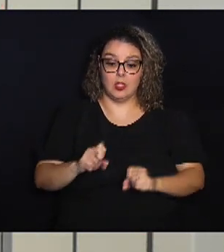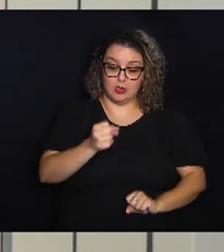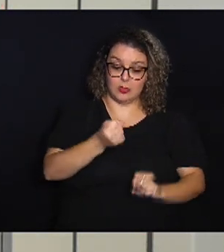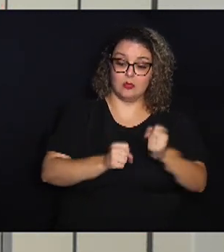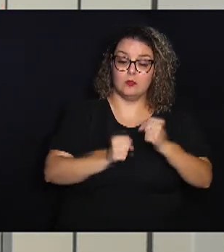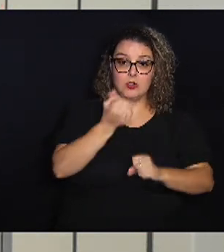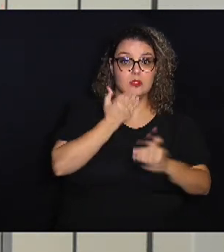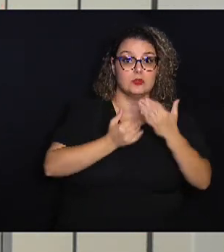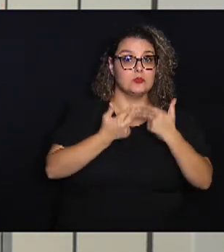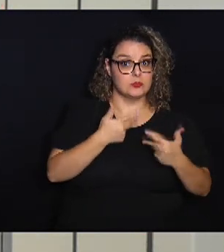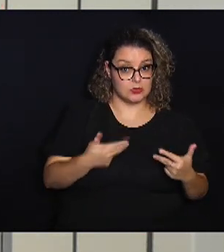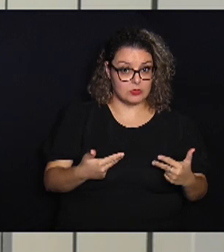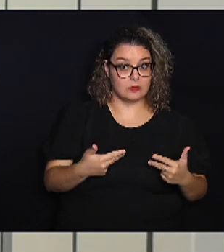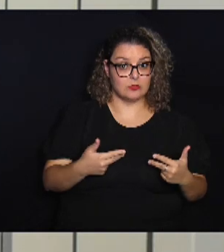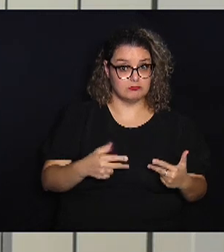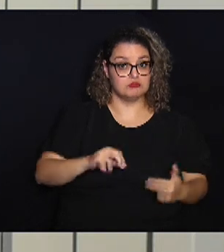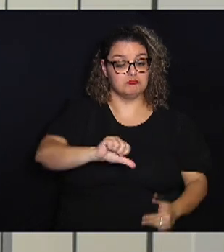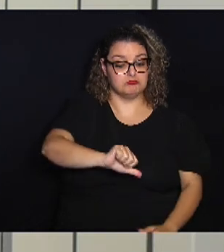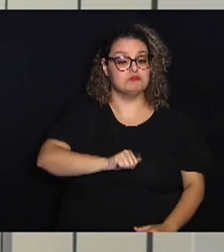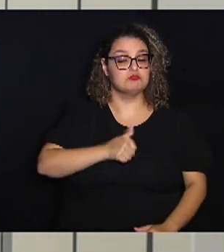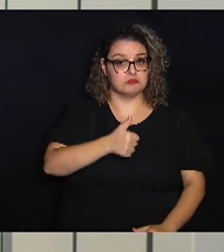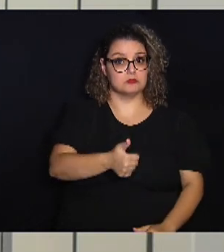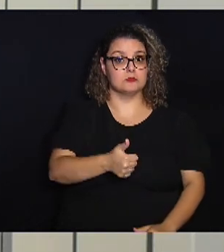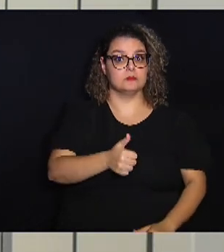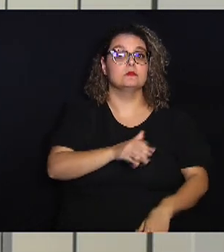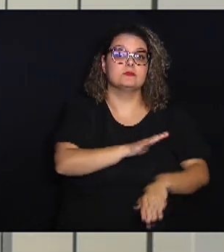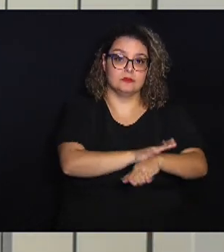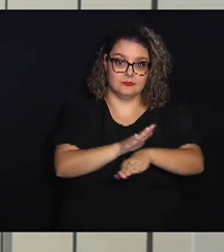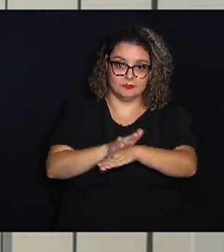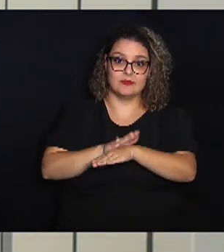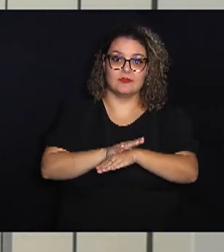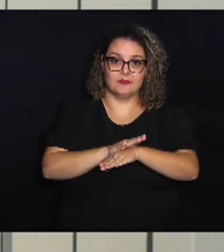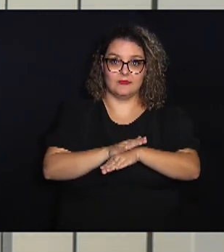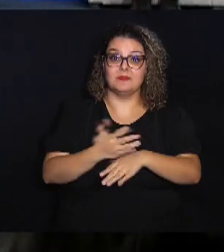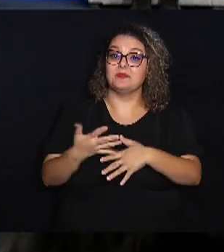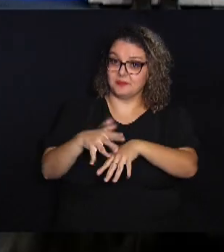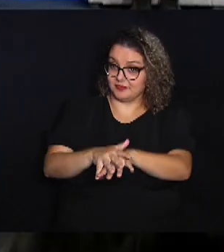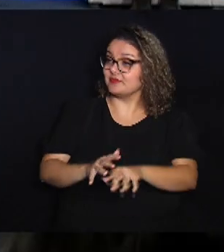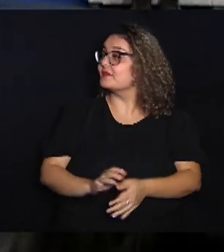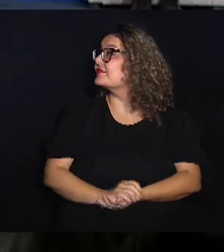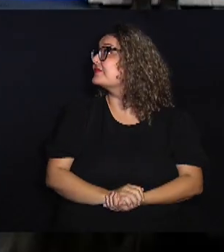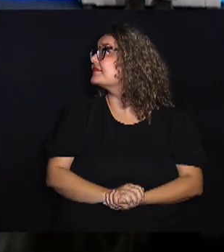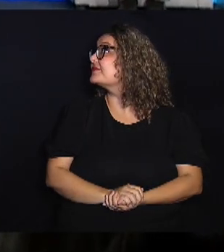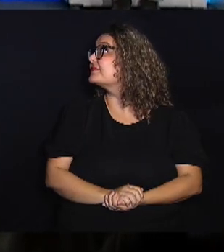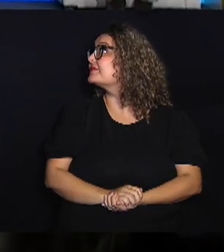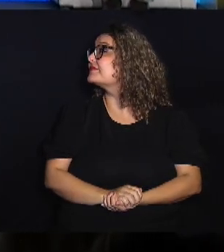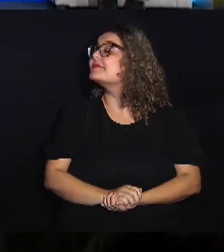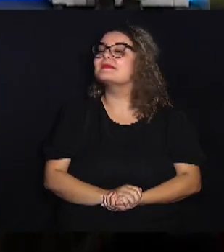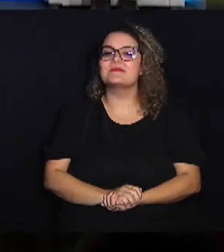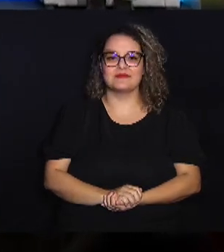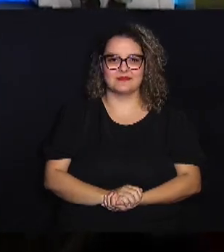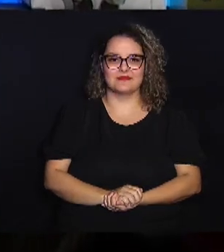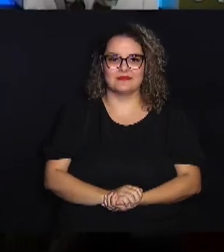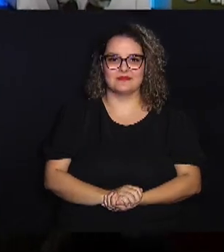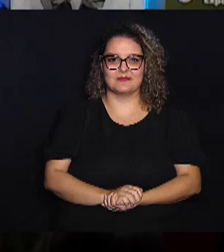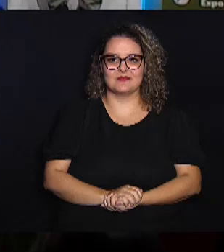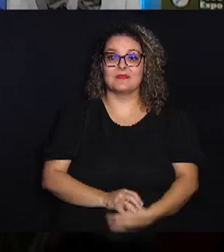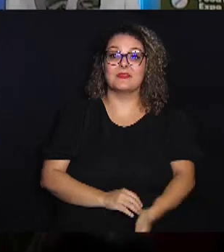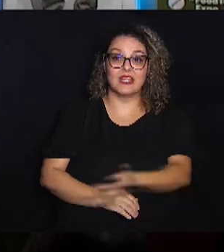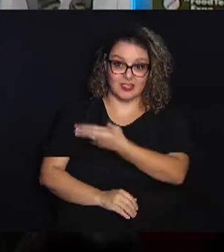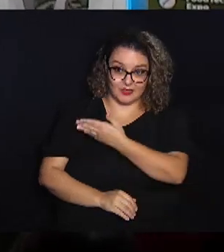de Alimentos Resiliente, Colaborativa e Inclusiva. O Foodtech no Instituto